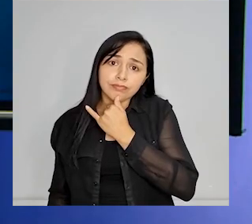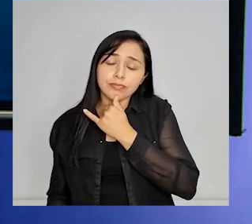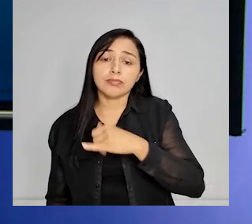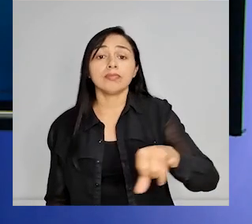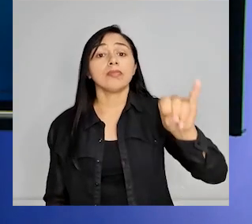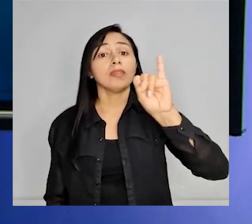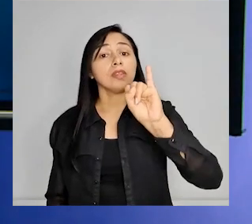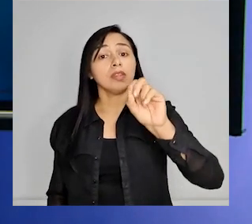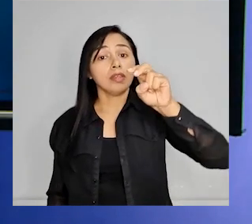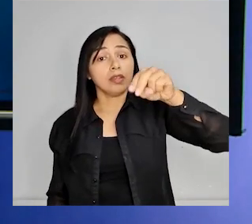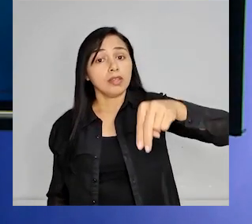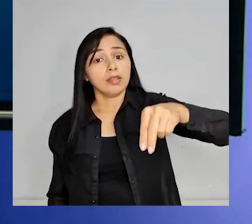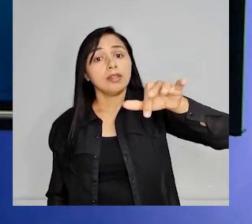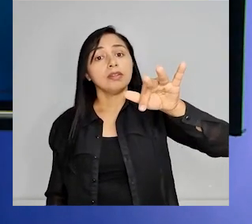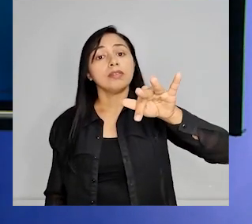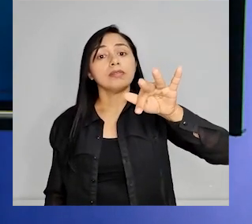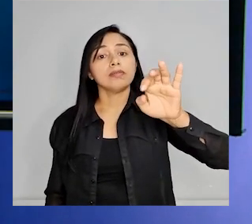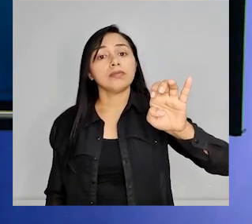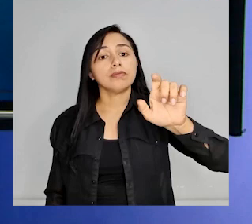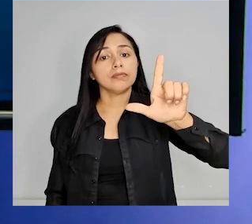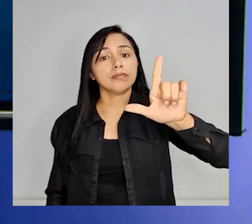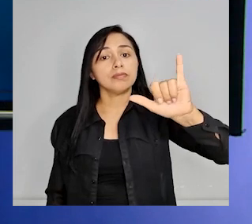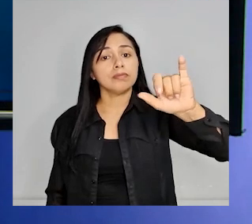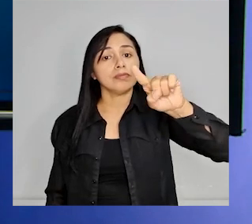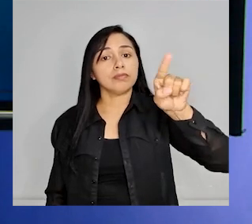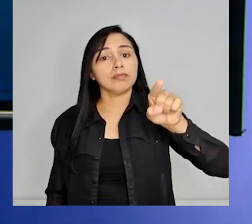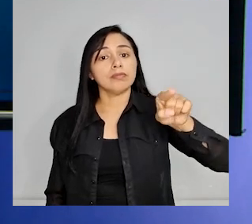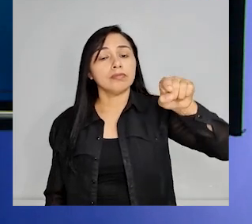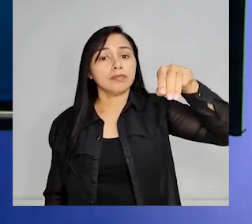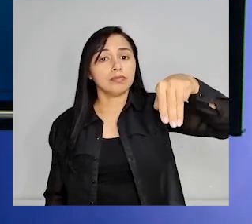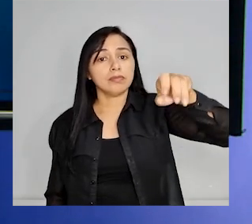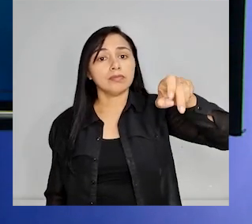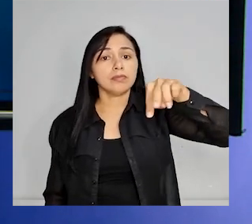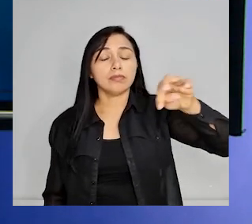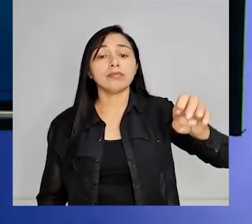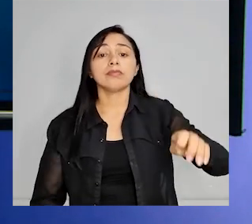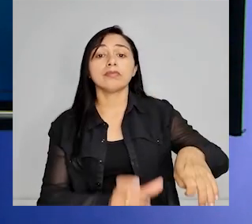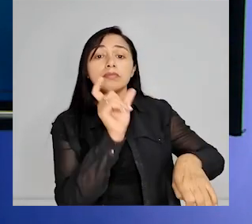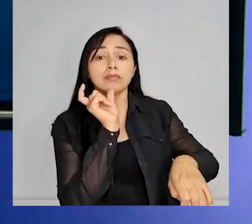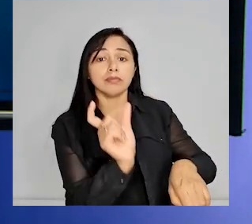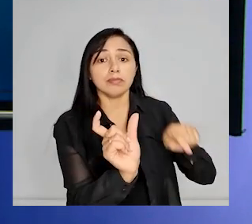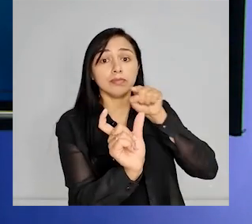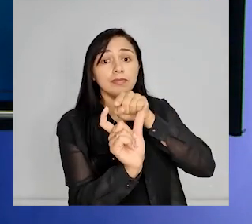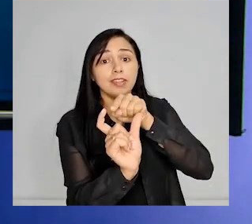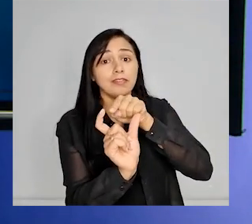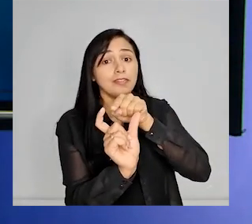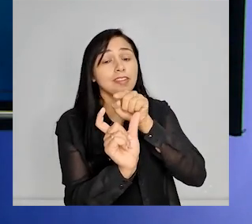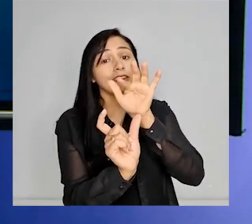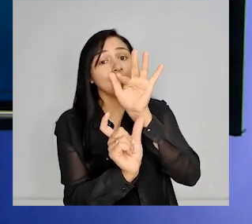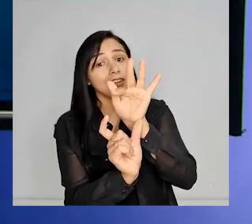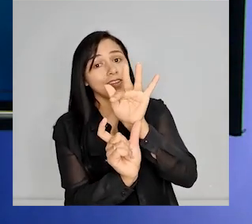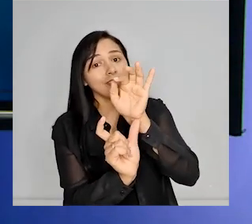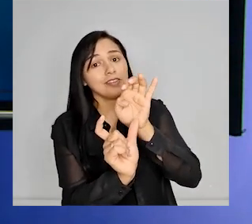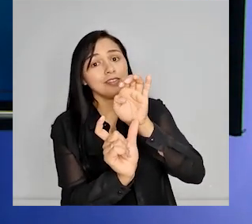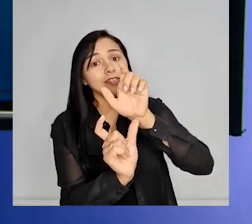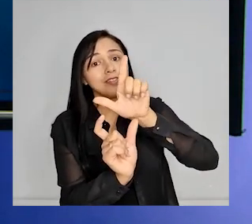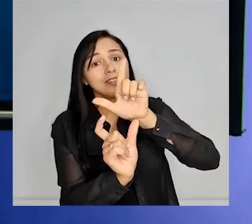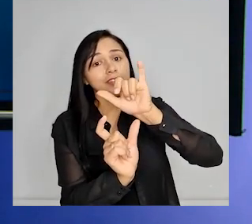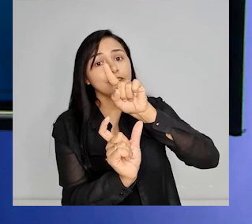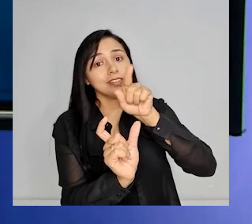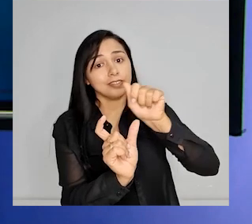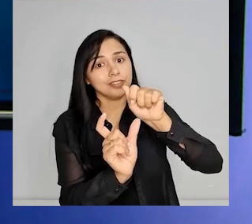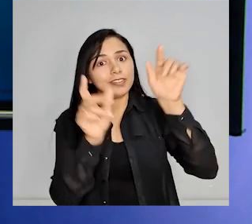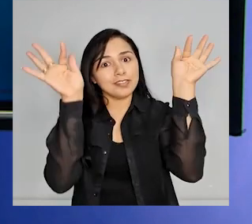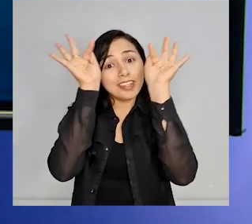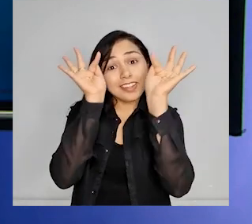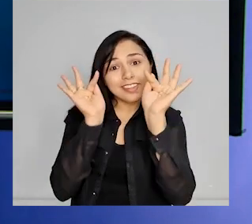essa palavra, o processo de formação dela é por derivação prefixal e sufixal, ou seja, foi adicionado um prefixo,